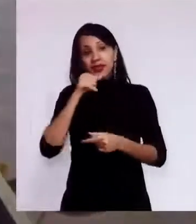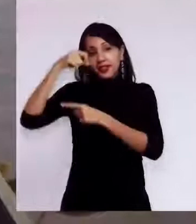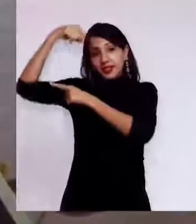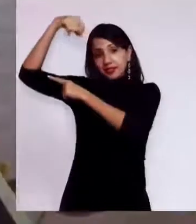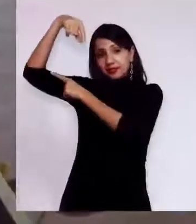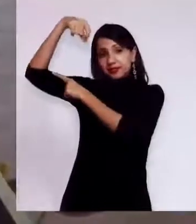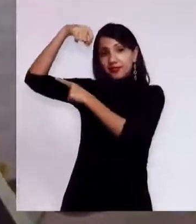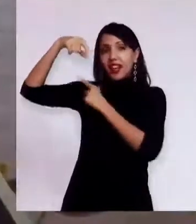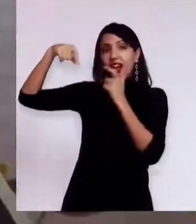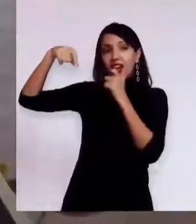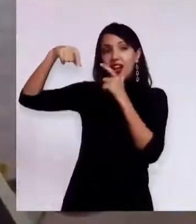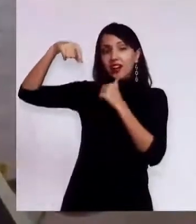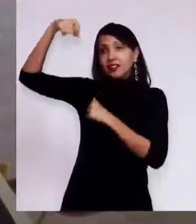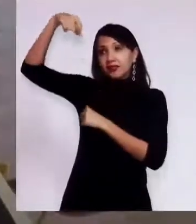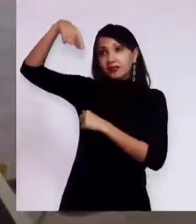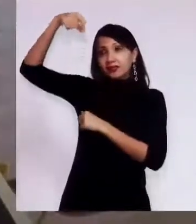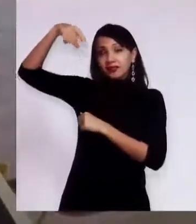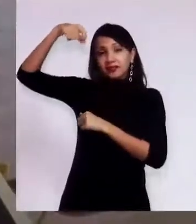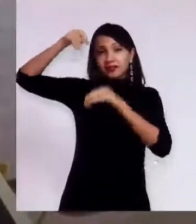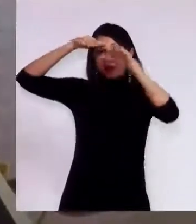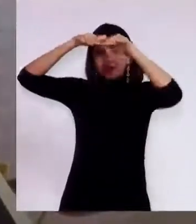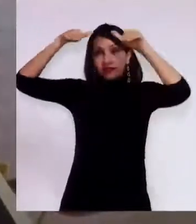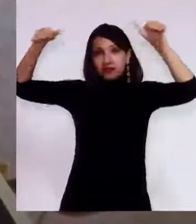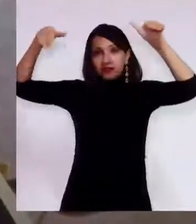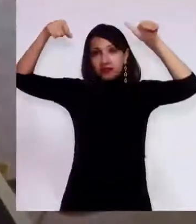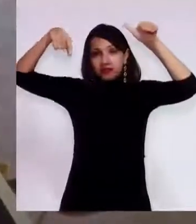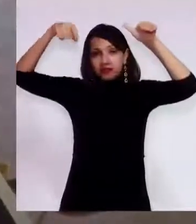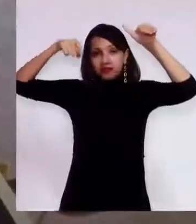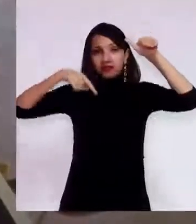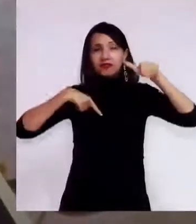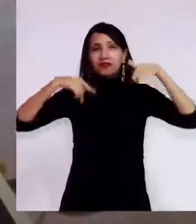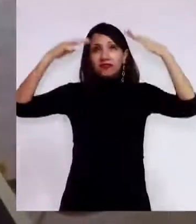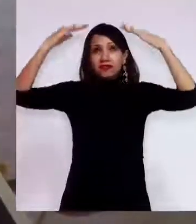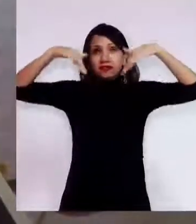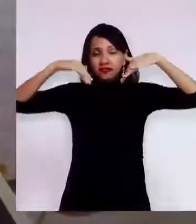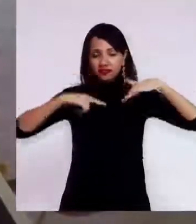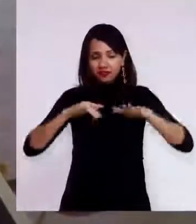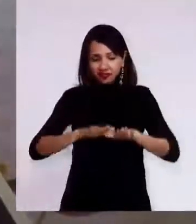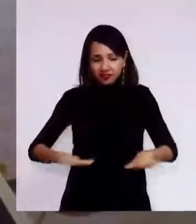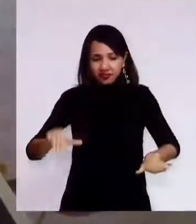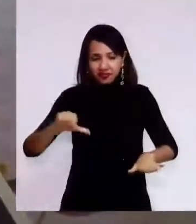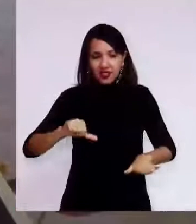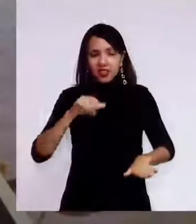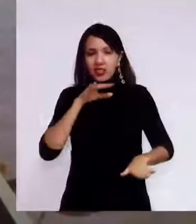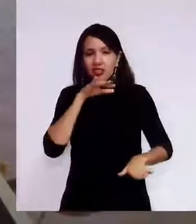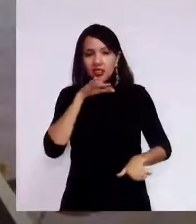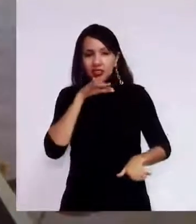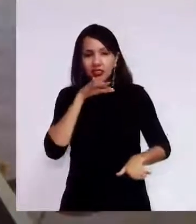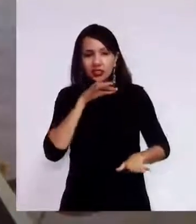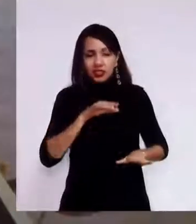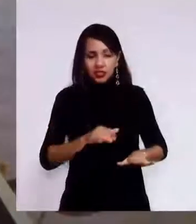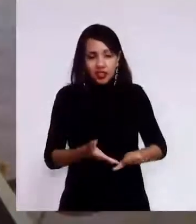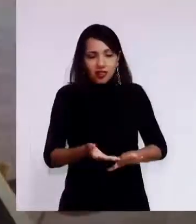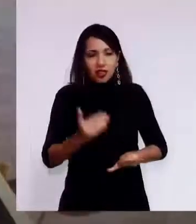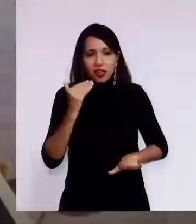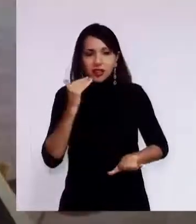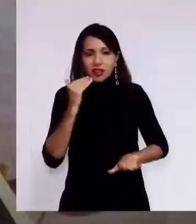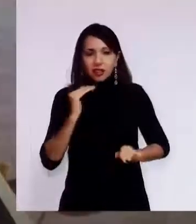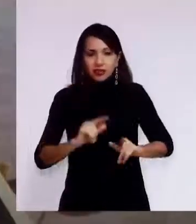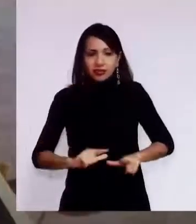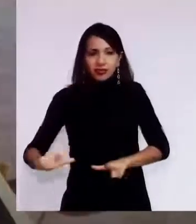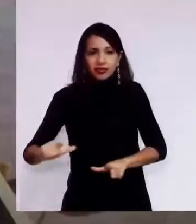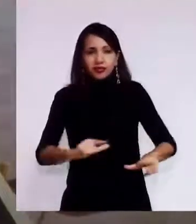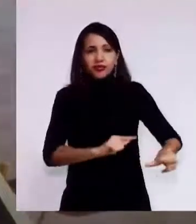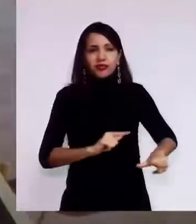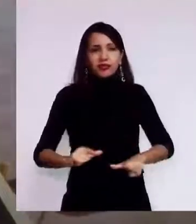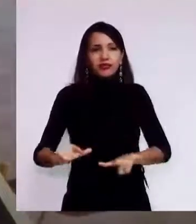goteira, tem os tacos levantados, inclusive para quem está se apresentando, a gente tem o revestimento do piso que está danificado, a